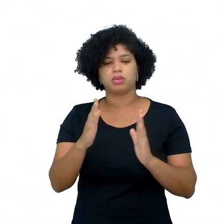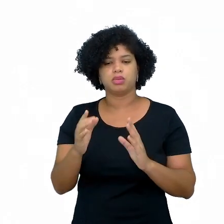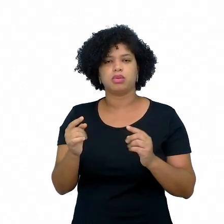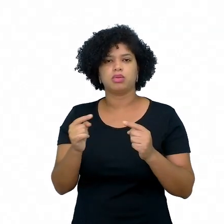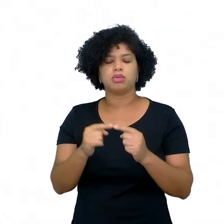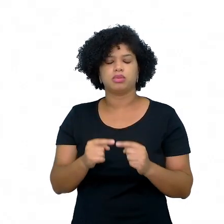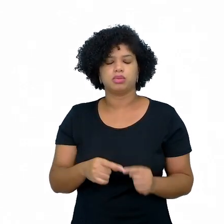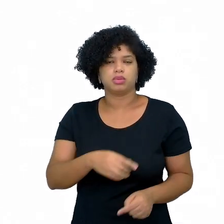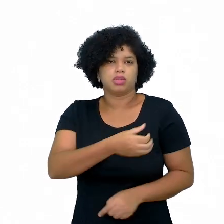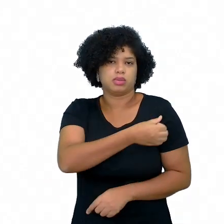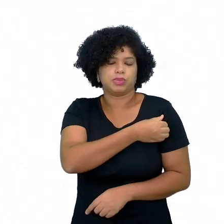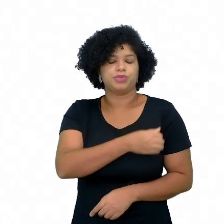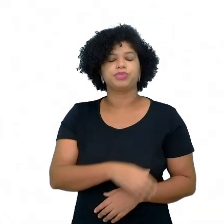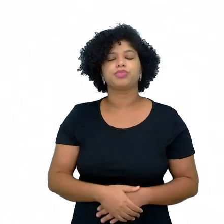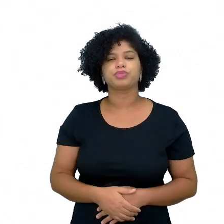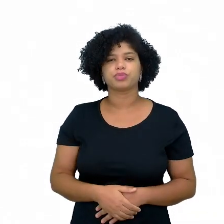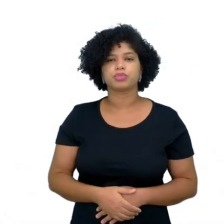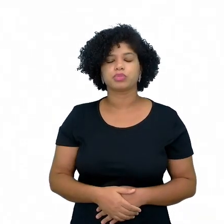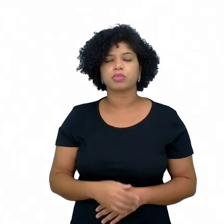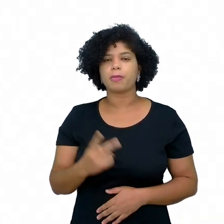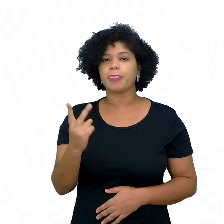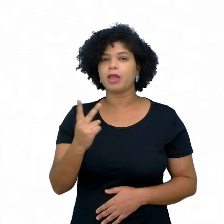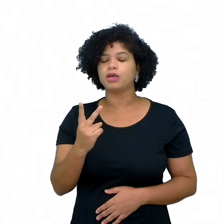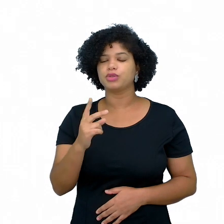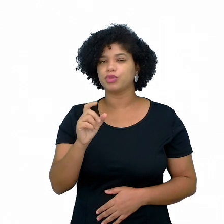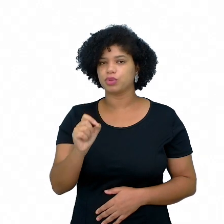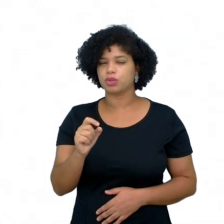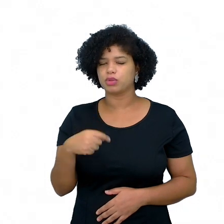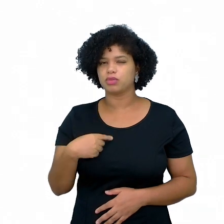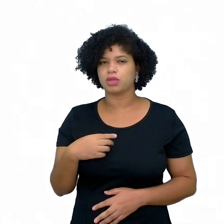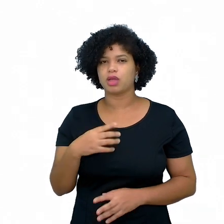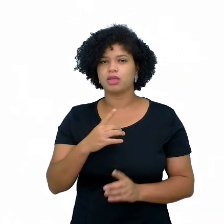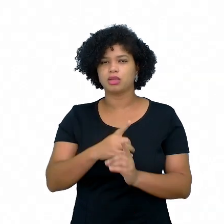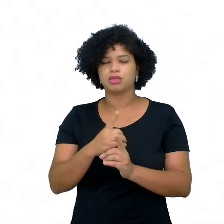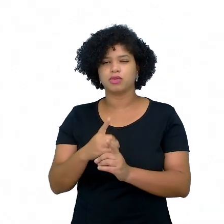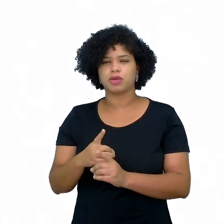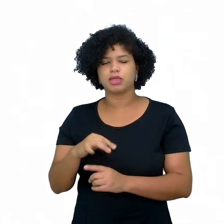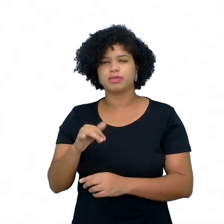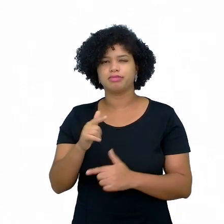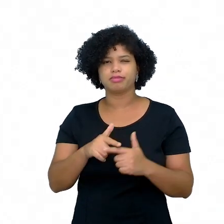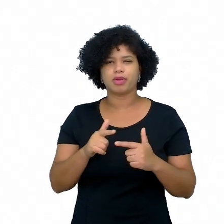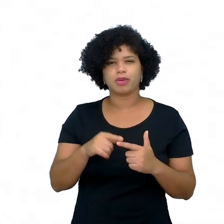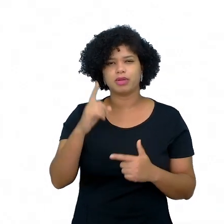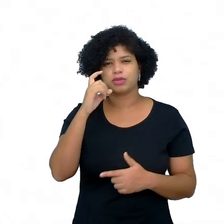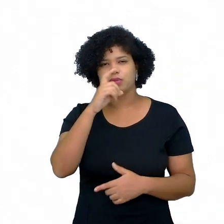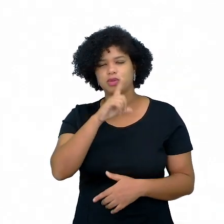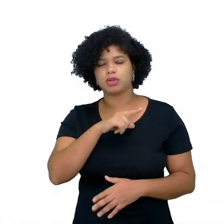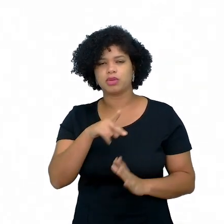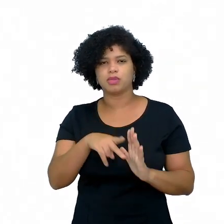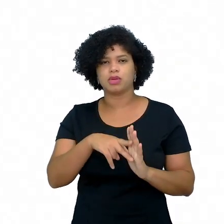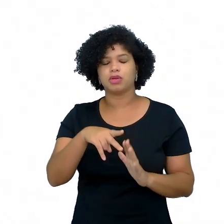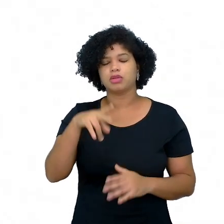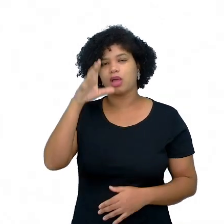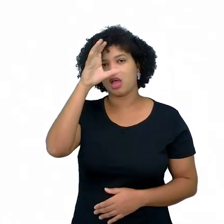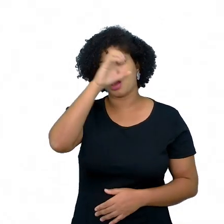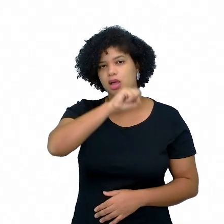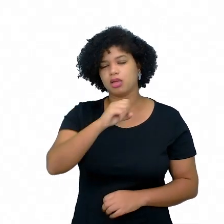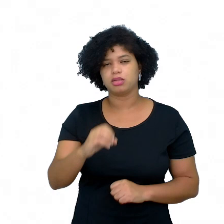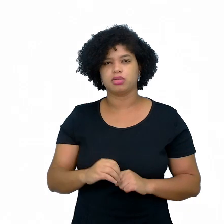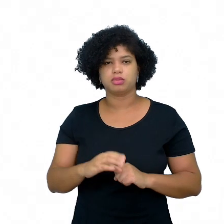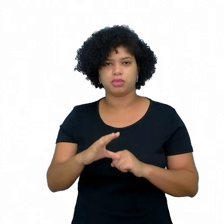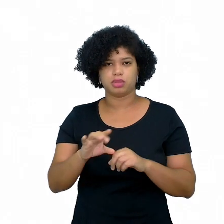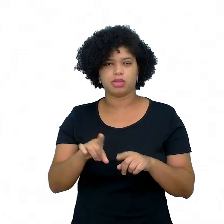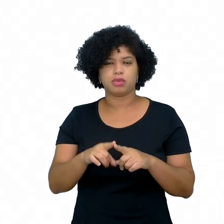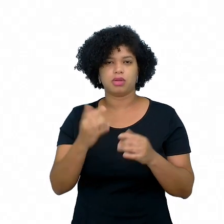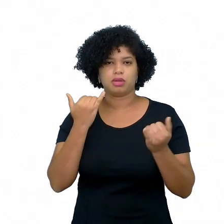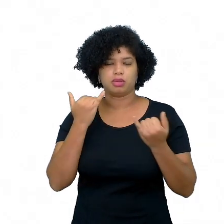ano. A segunda etapa é identificar as dificuldades de aprendizagem e dos conhecimentos matemáticos que